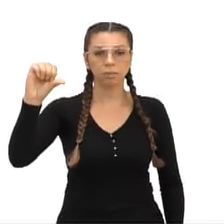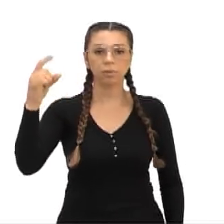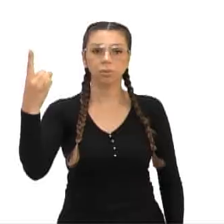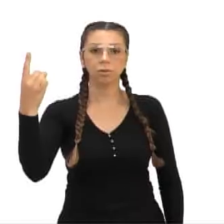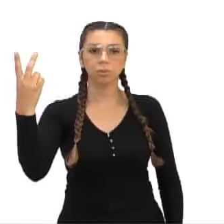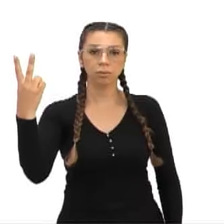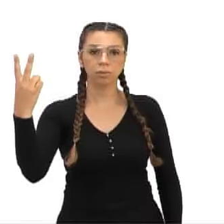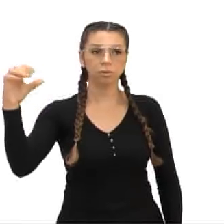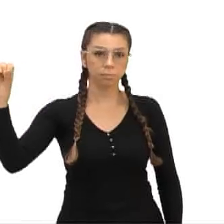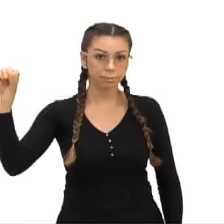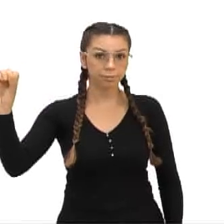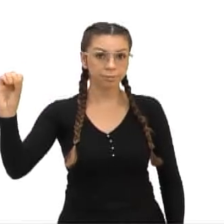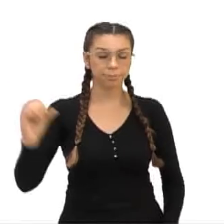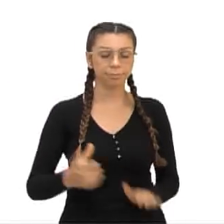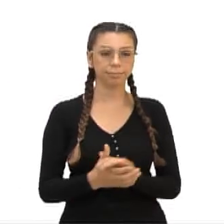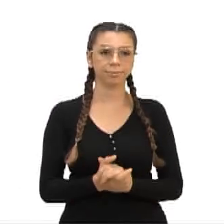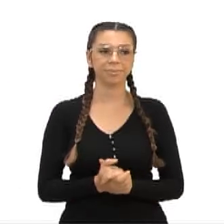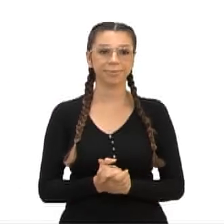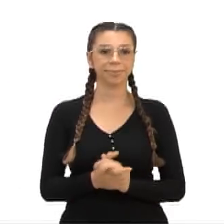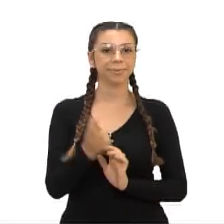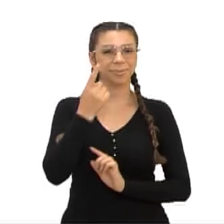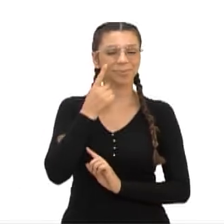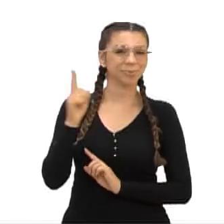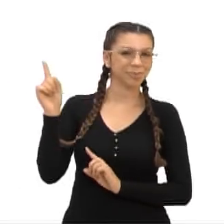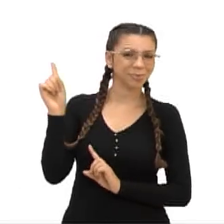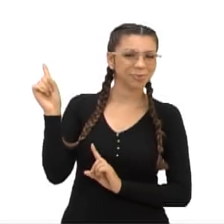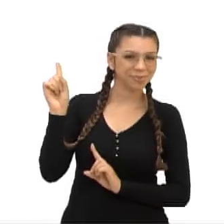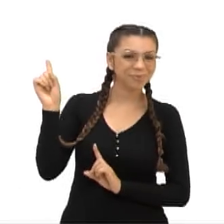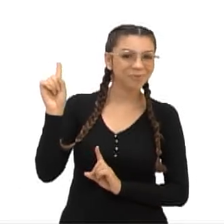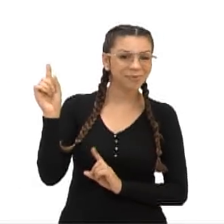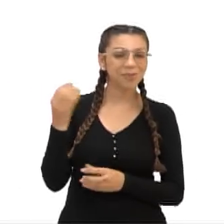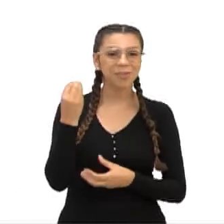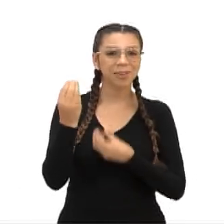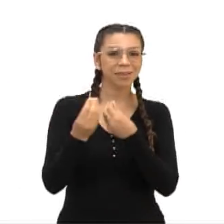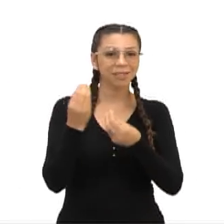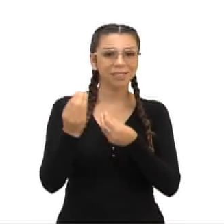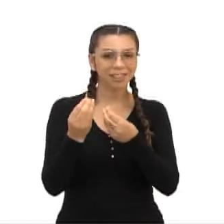12 e 0. Vamos ver como é que ficou o nosso